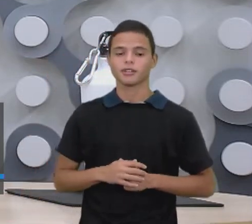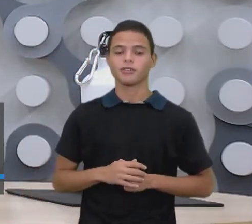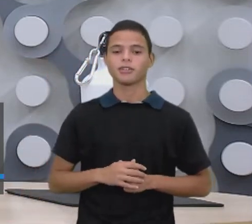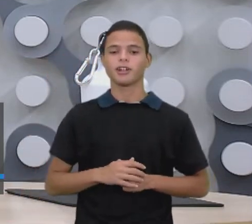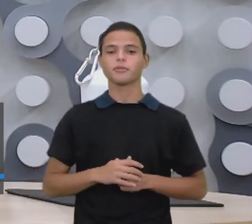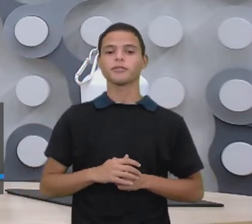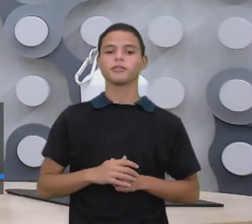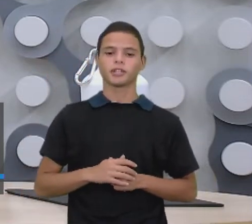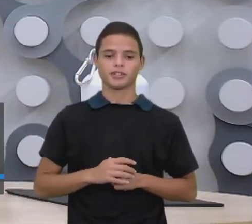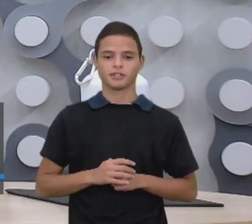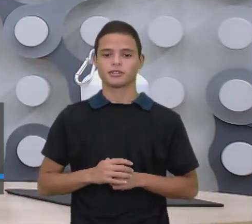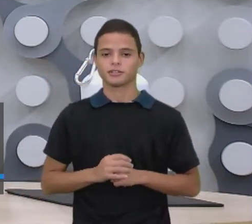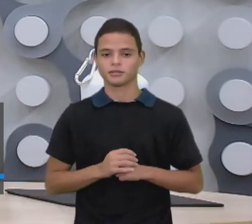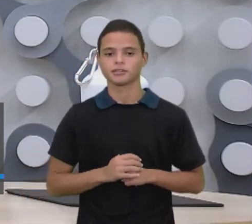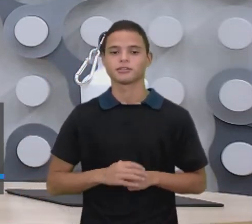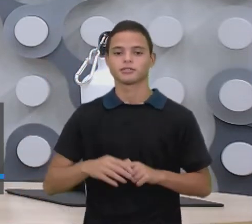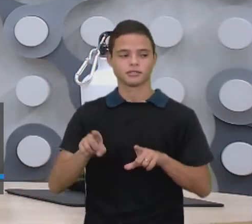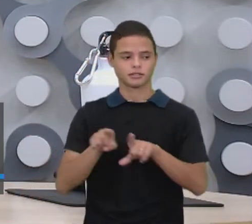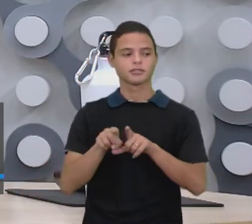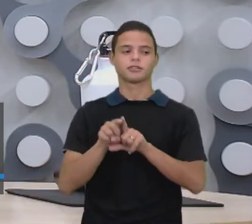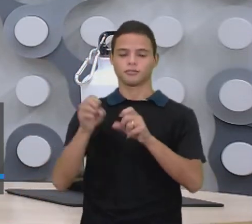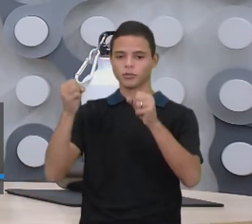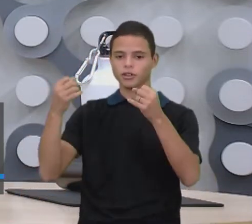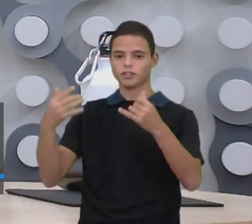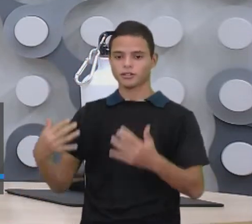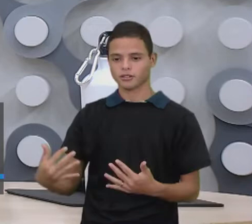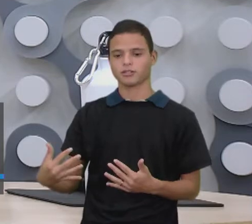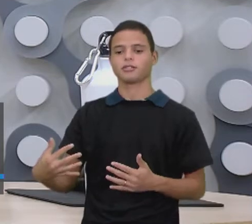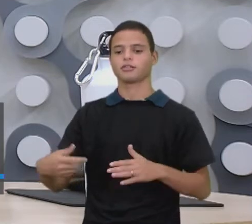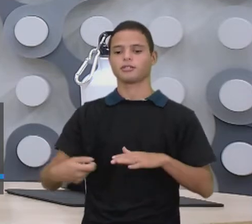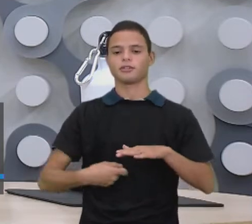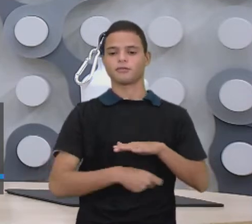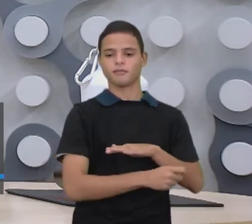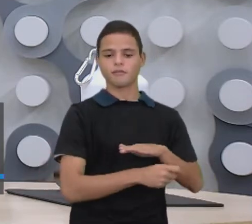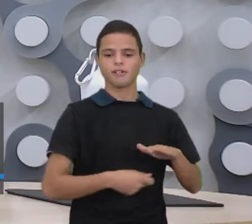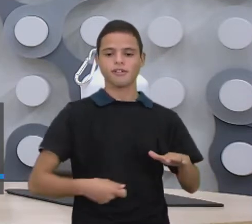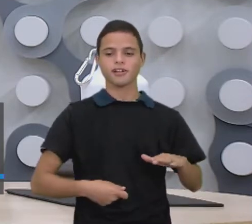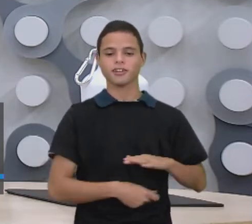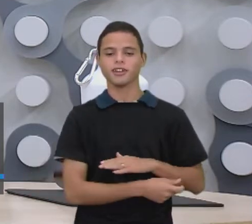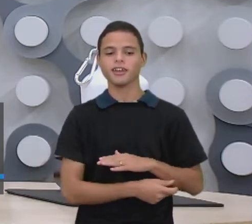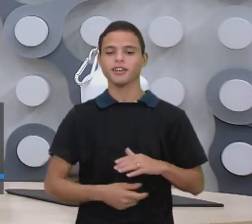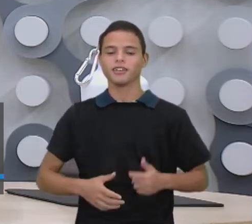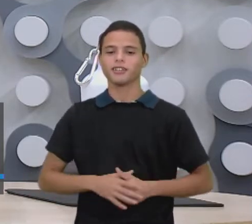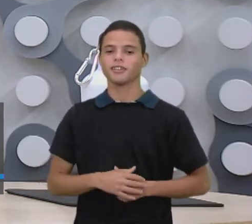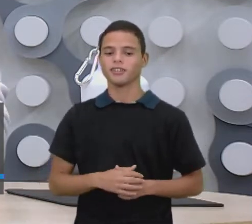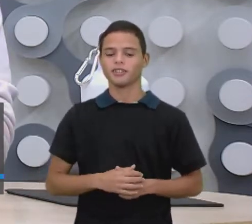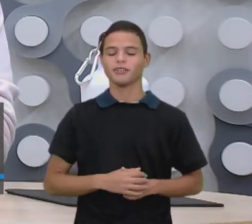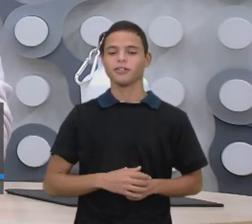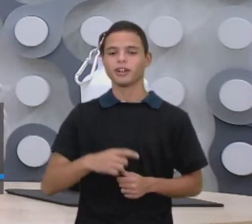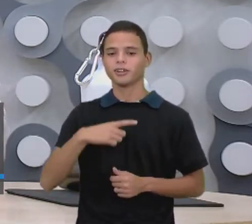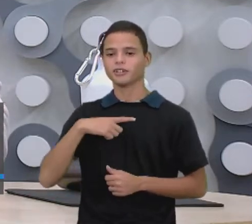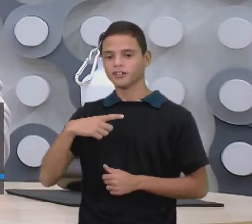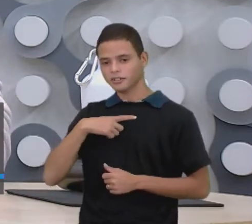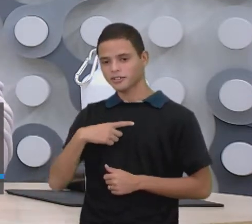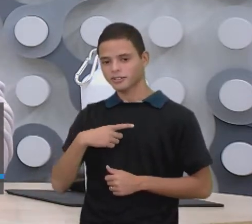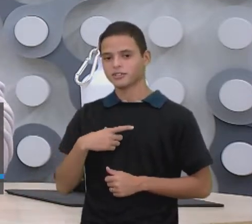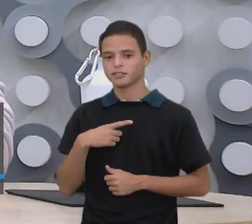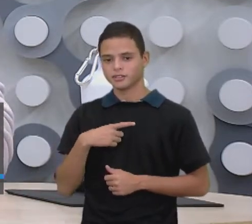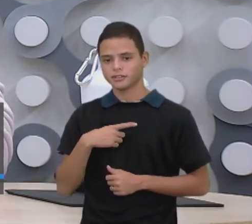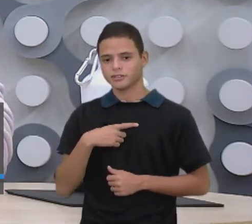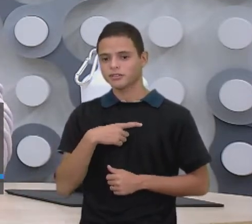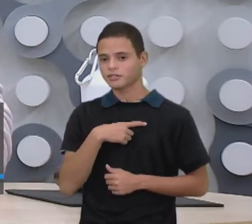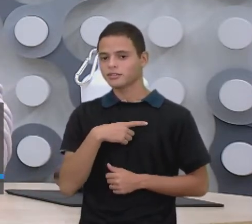tá? Então, assim, digamos que é um investimento, tá? Então, por mais que você fale, se eu não tivesse colocado a